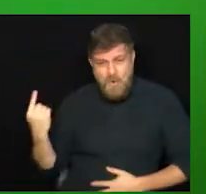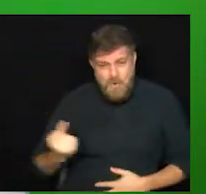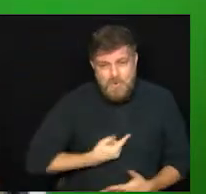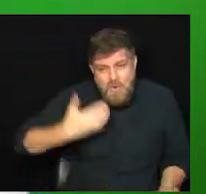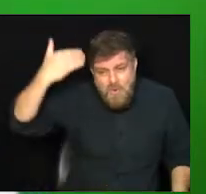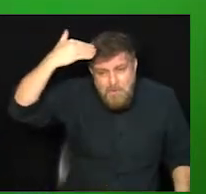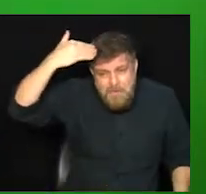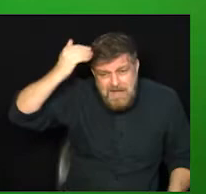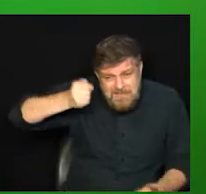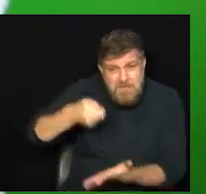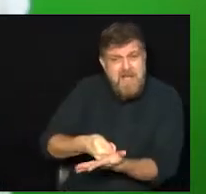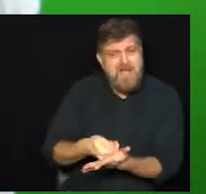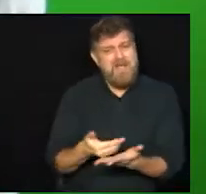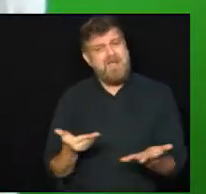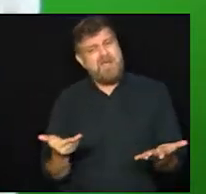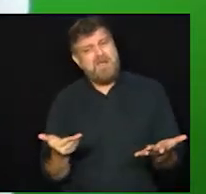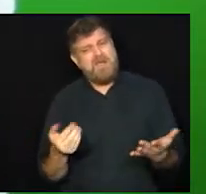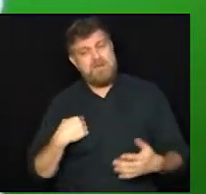Nós temos que ter